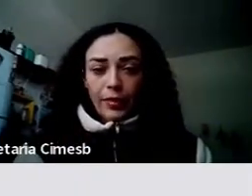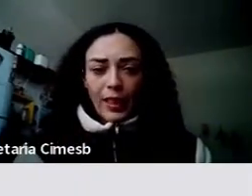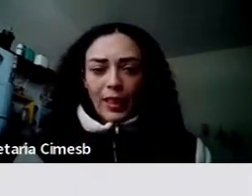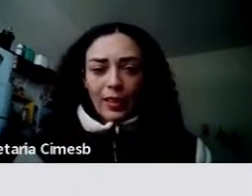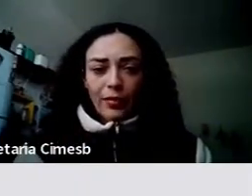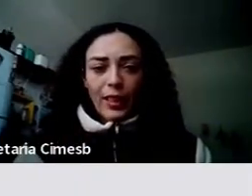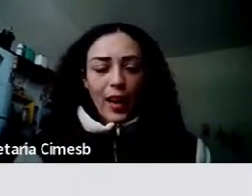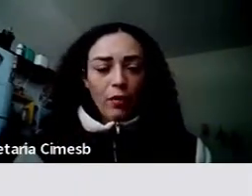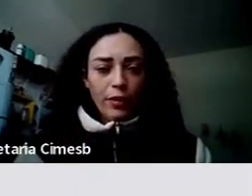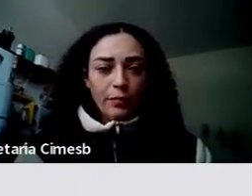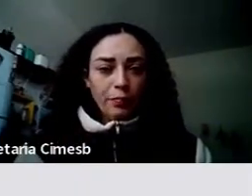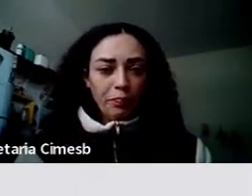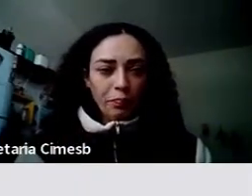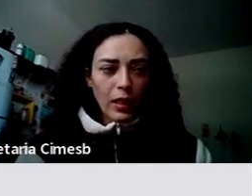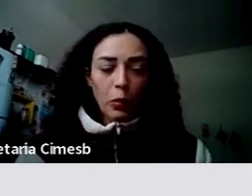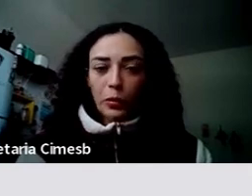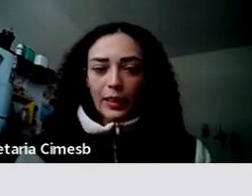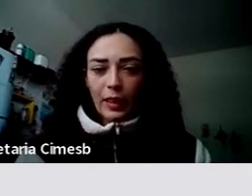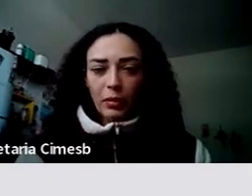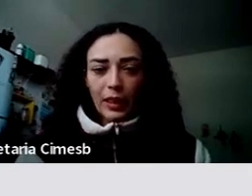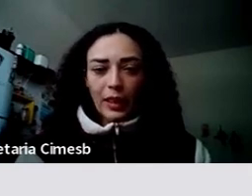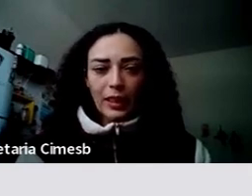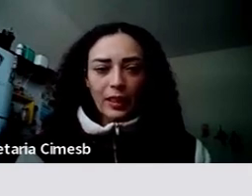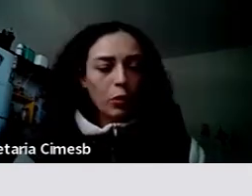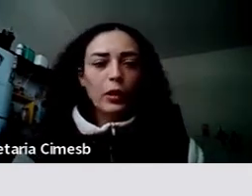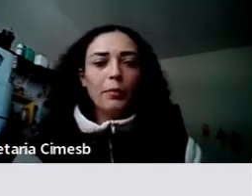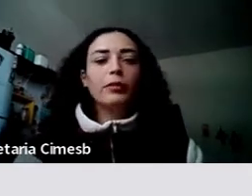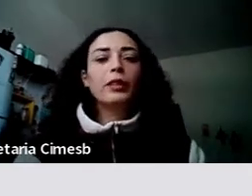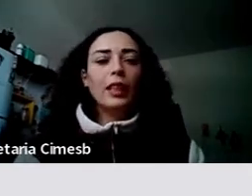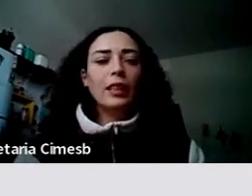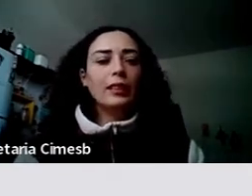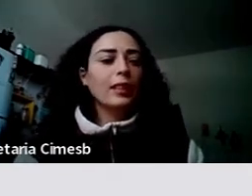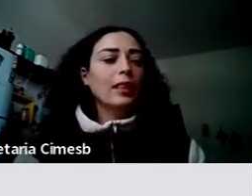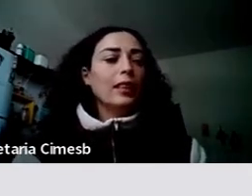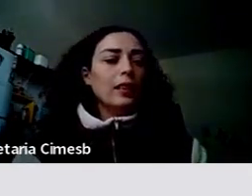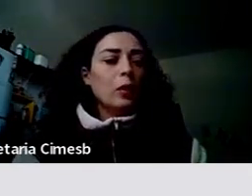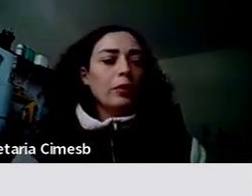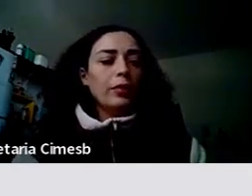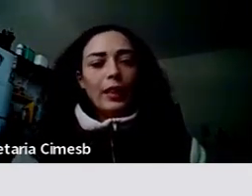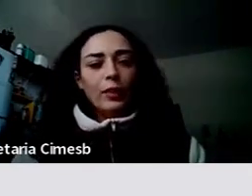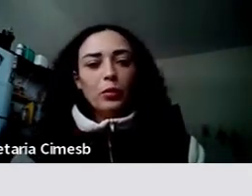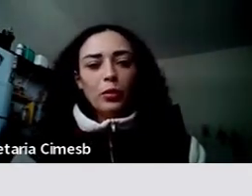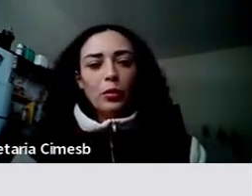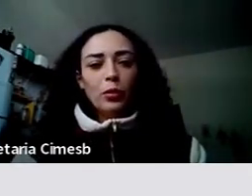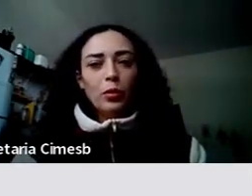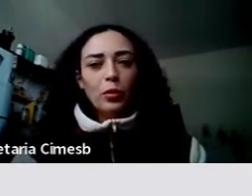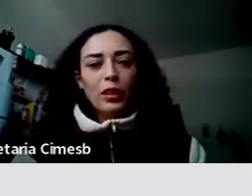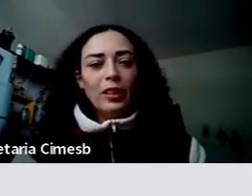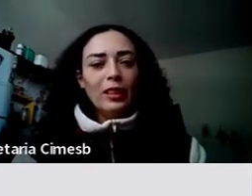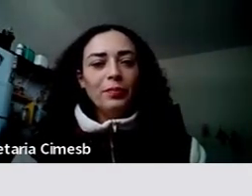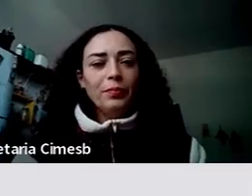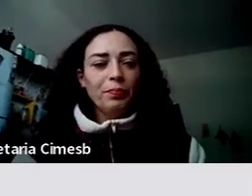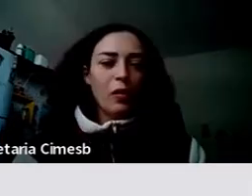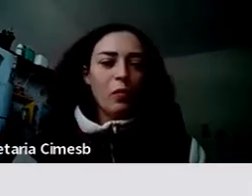Shirley Villalba. Outro exemplo aqui que eu vou colocar para vocês, né? Como eu falei do